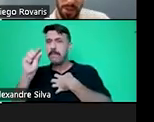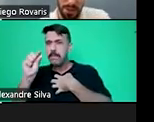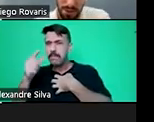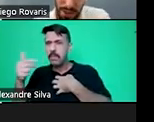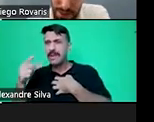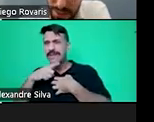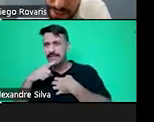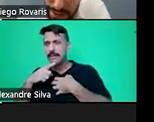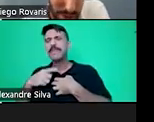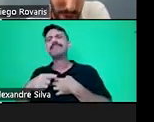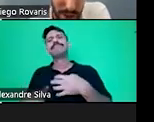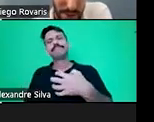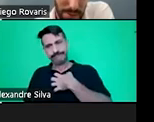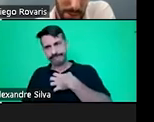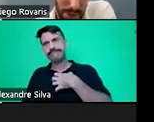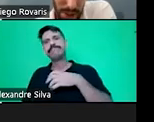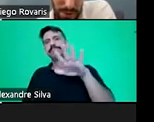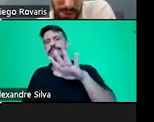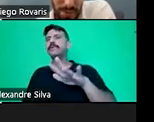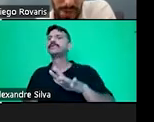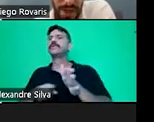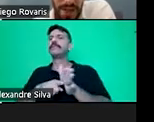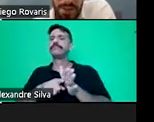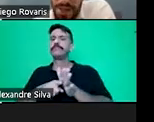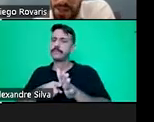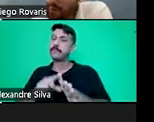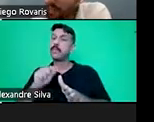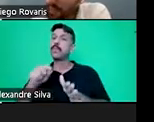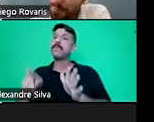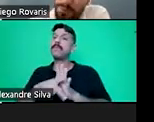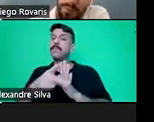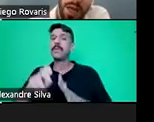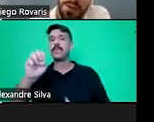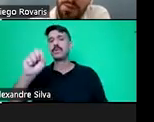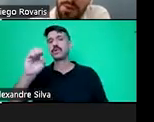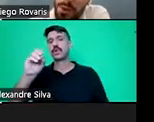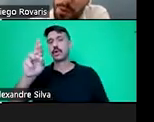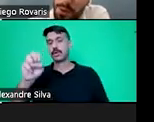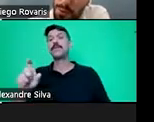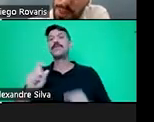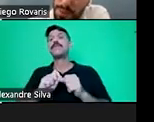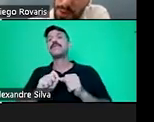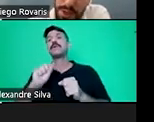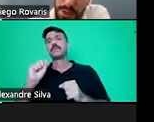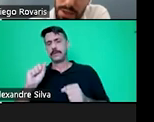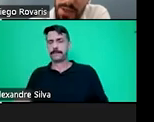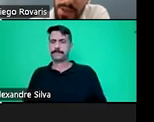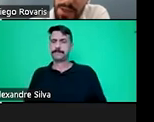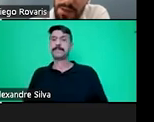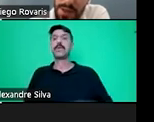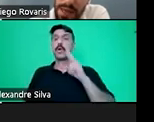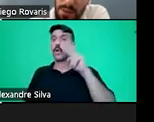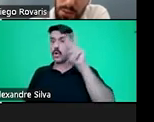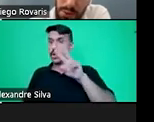capacidade preditiva desses scores poligênicos. Então, o que a gente fez? A gente olhou para essa